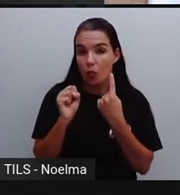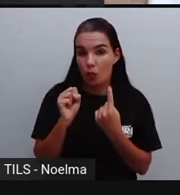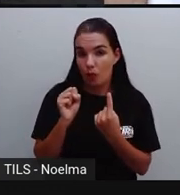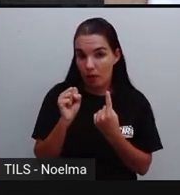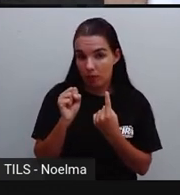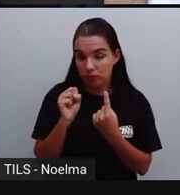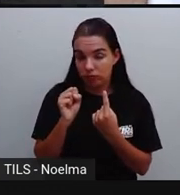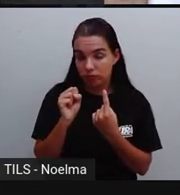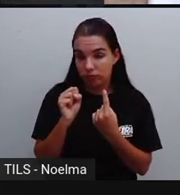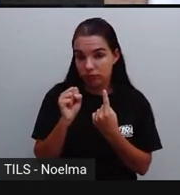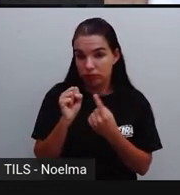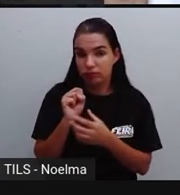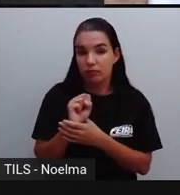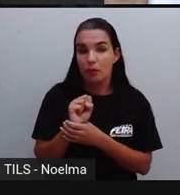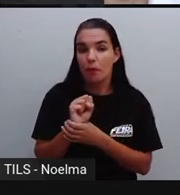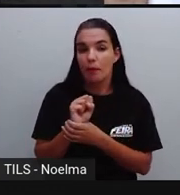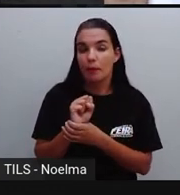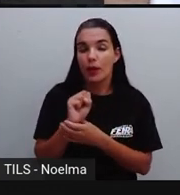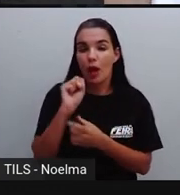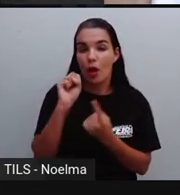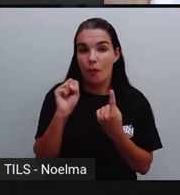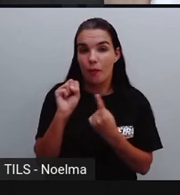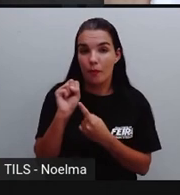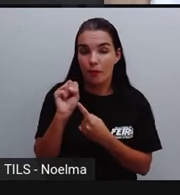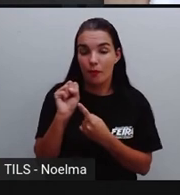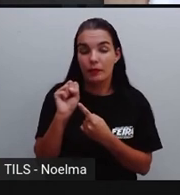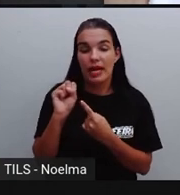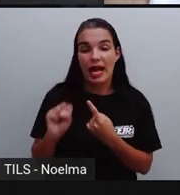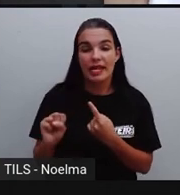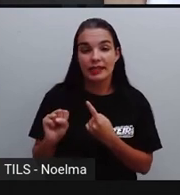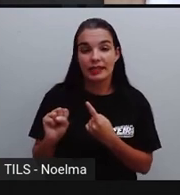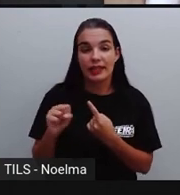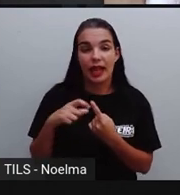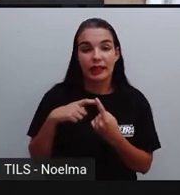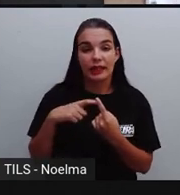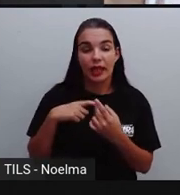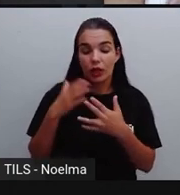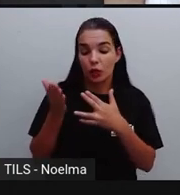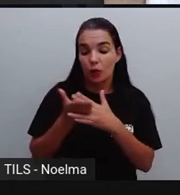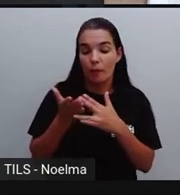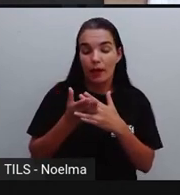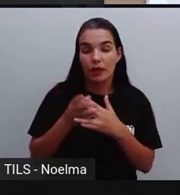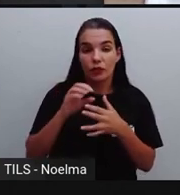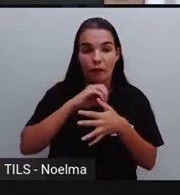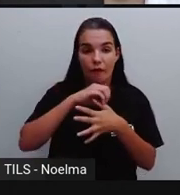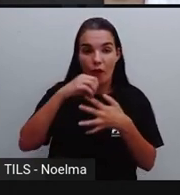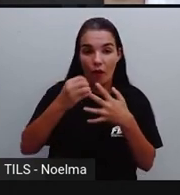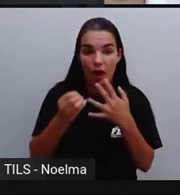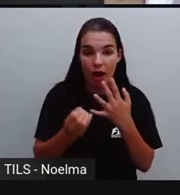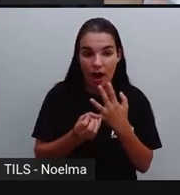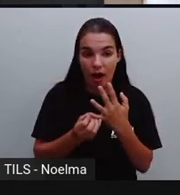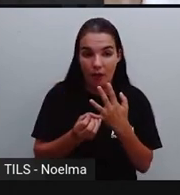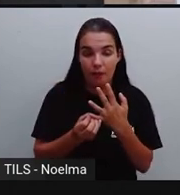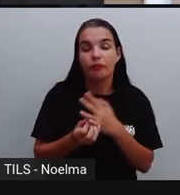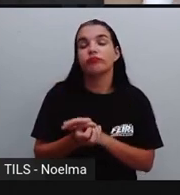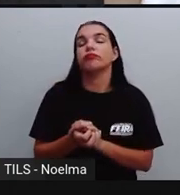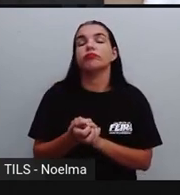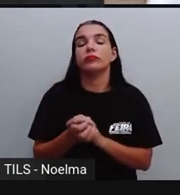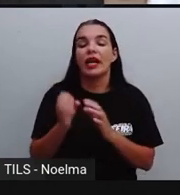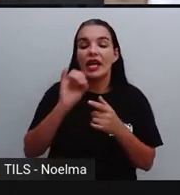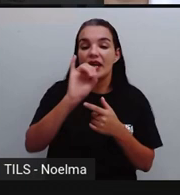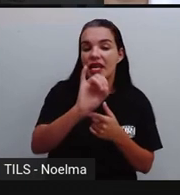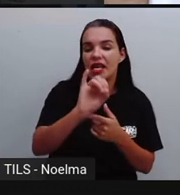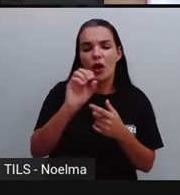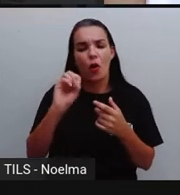tem uma letra si nessas palavras, né? Olha lá. Se uma letra si tiver entre duas vogais, né? Ou seja, uma